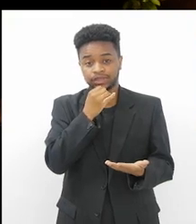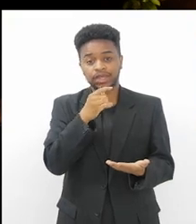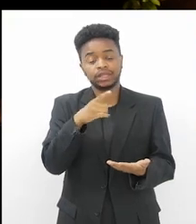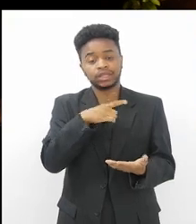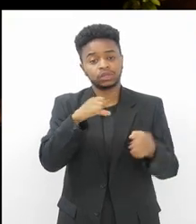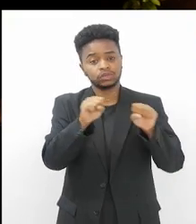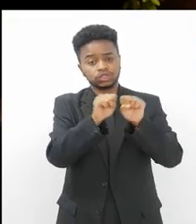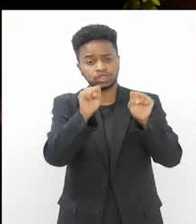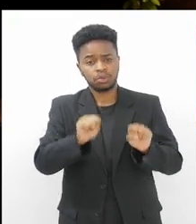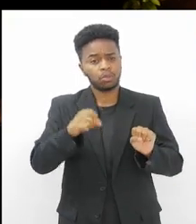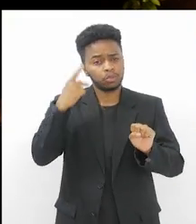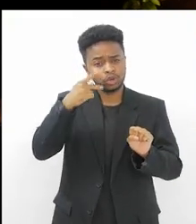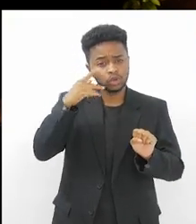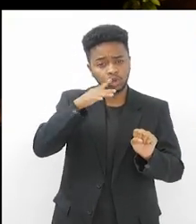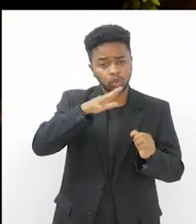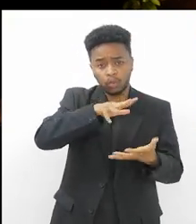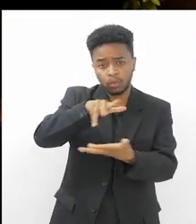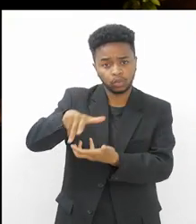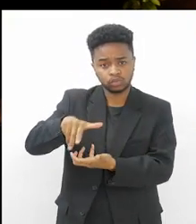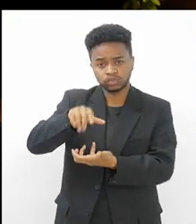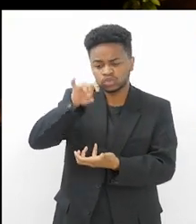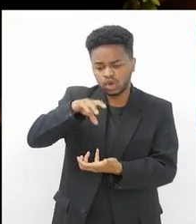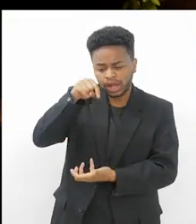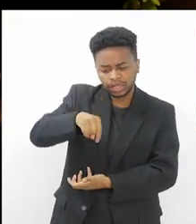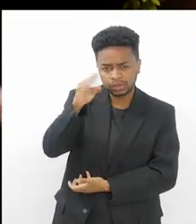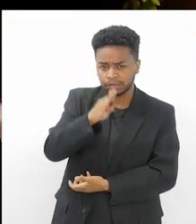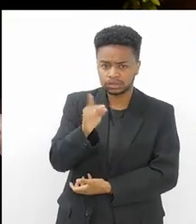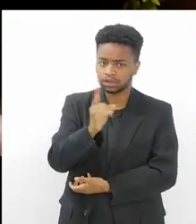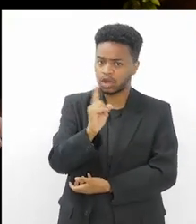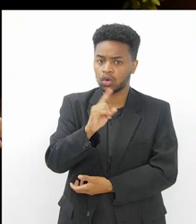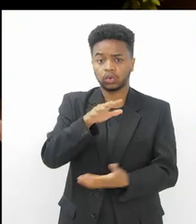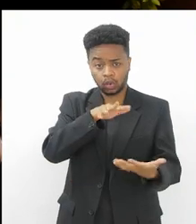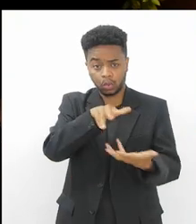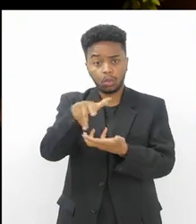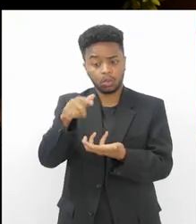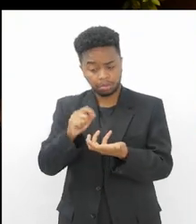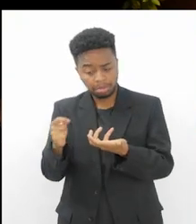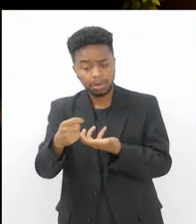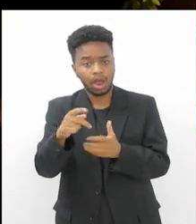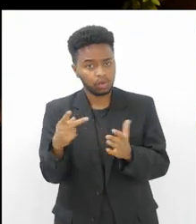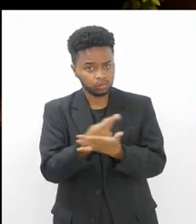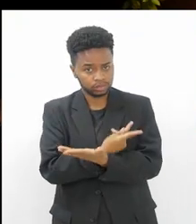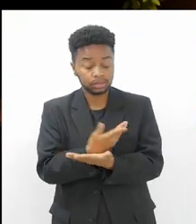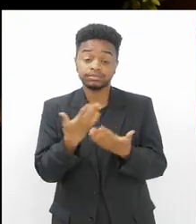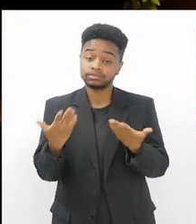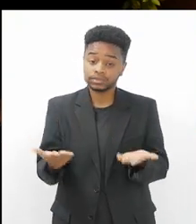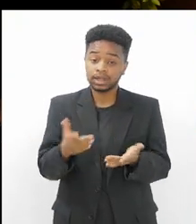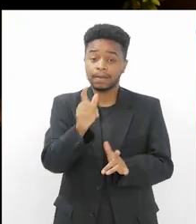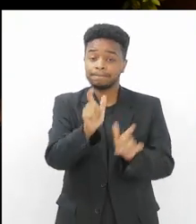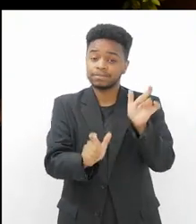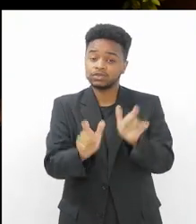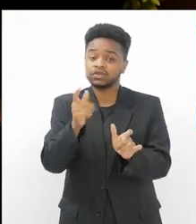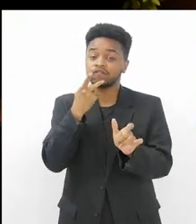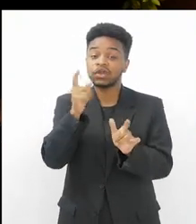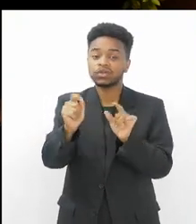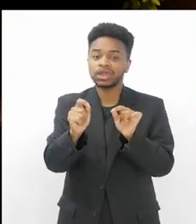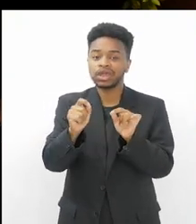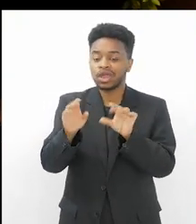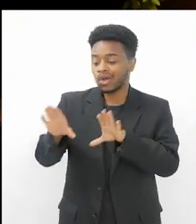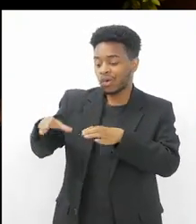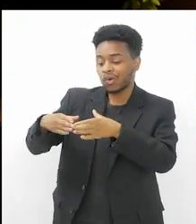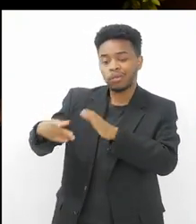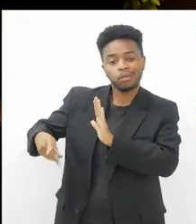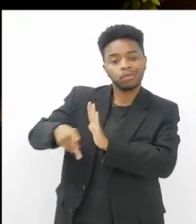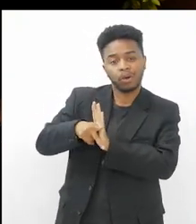por exemplo, em todos os sistemas políticos no mundo, não é um problema brasileiro. Então, as pessoas hoje falam com a sua